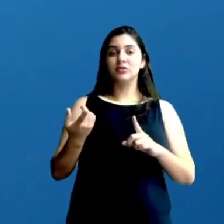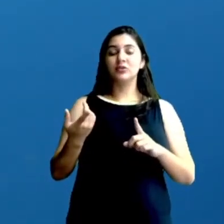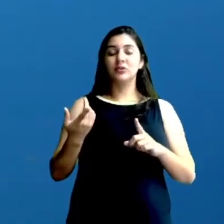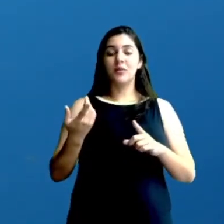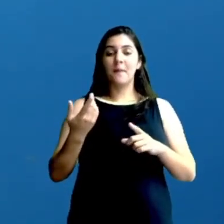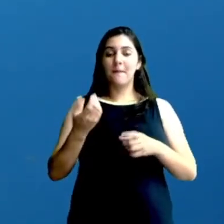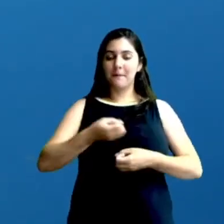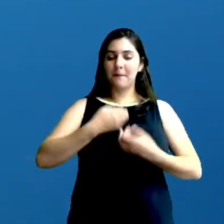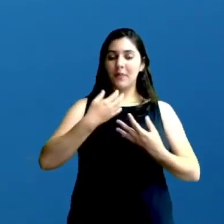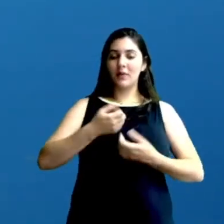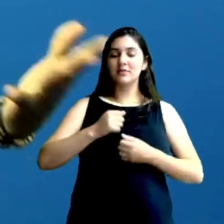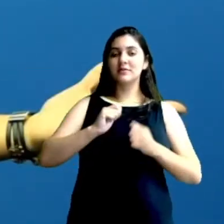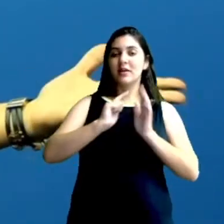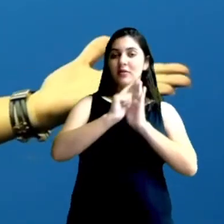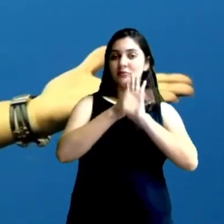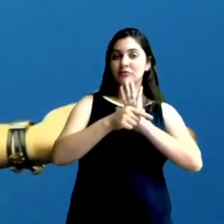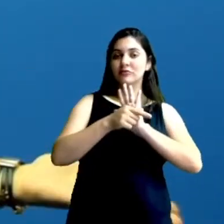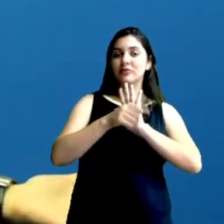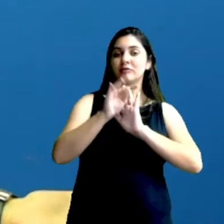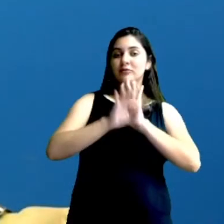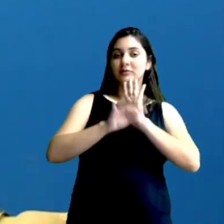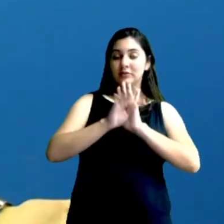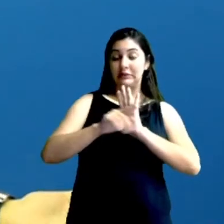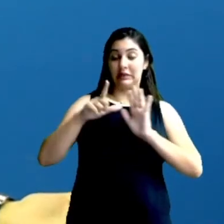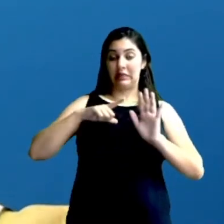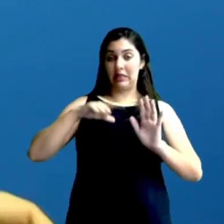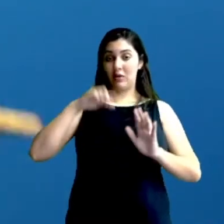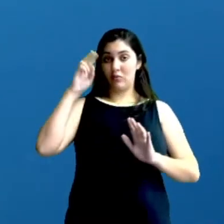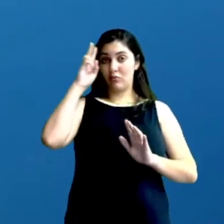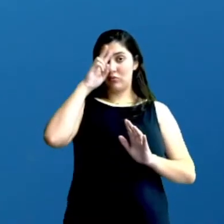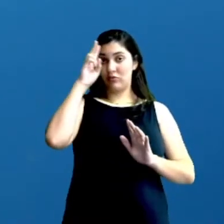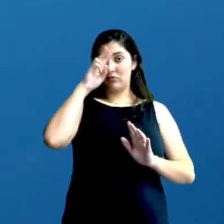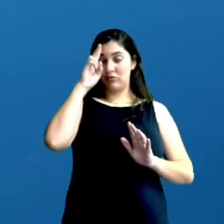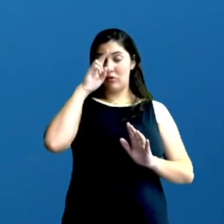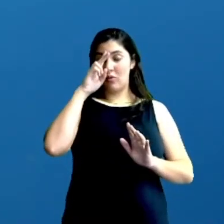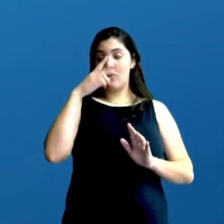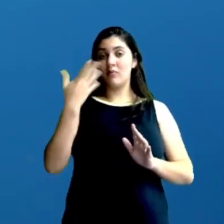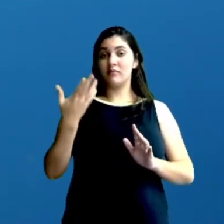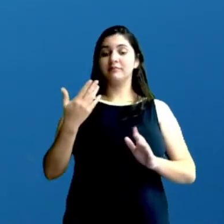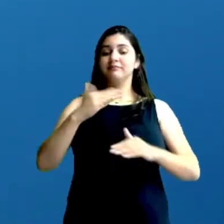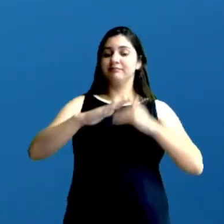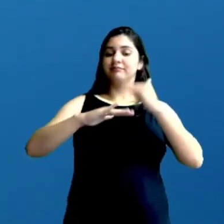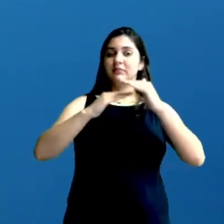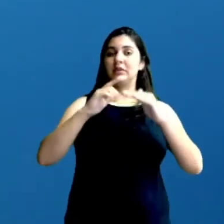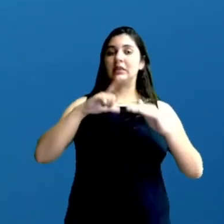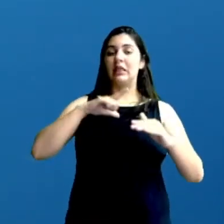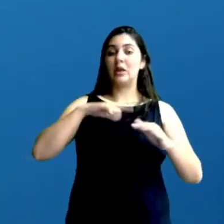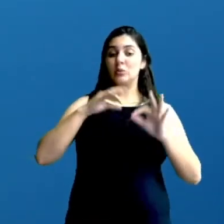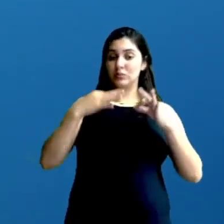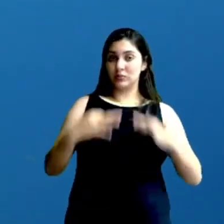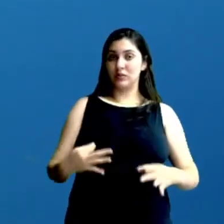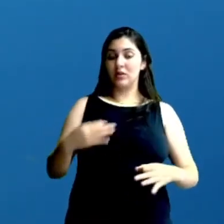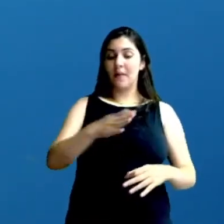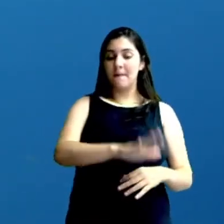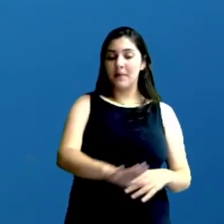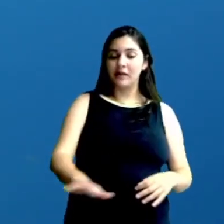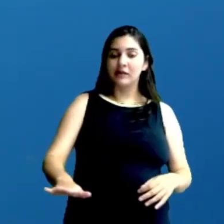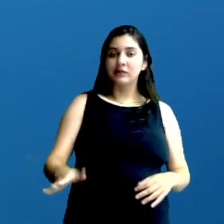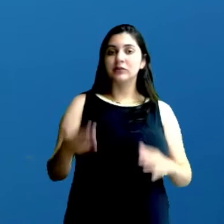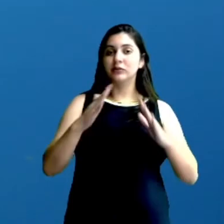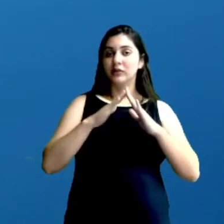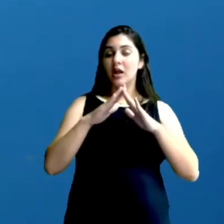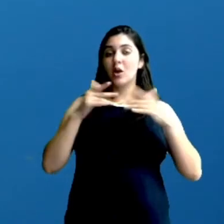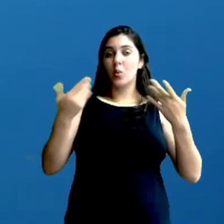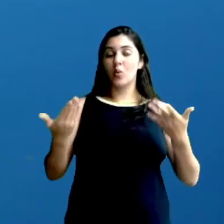gênero literário que também tem uma história uma construção tenho certeza que vocês pequenininho sair de casa quando